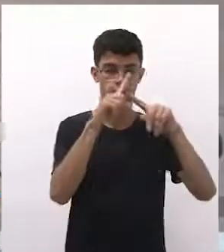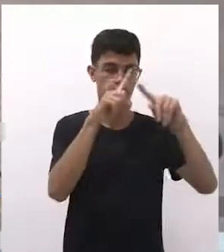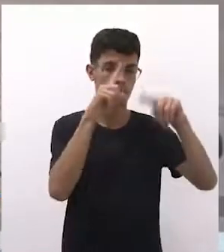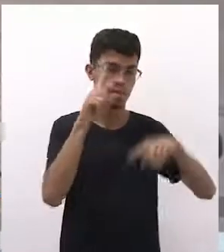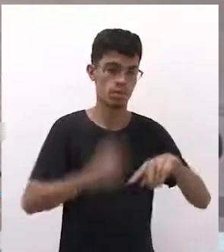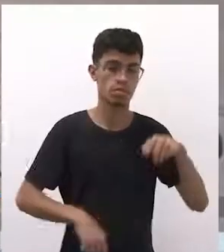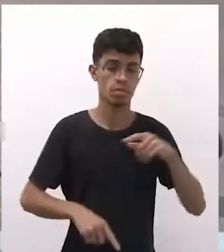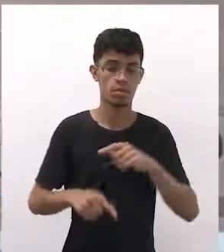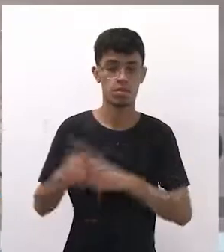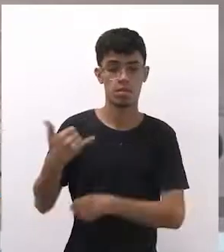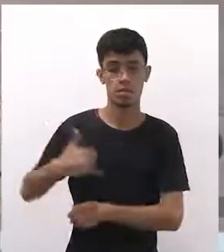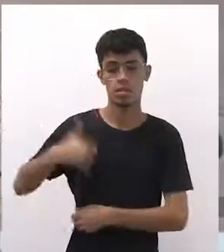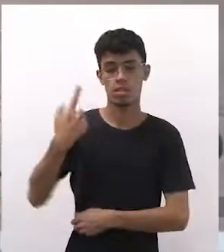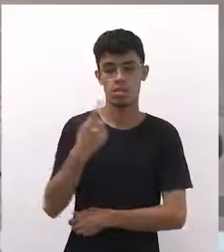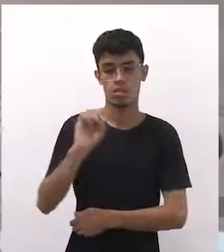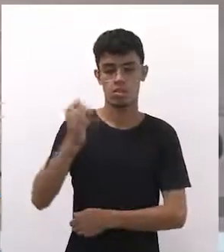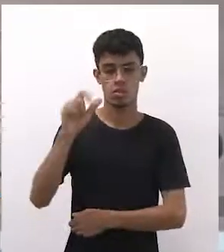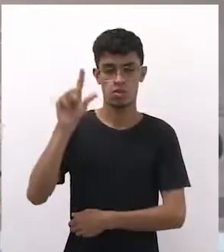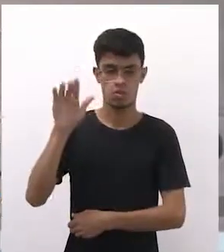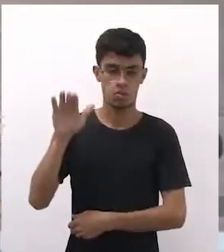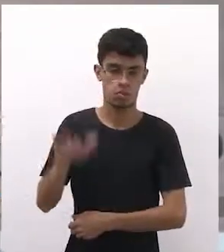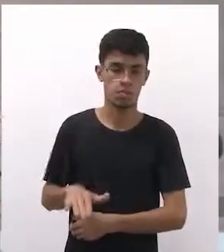esses menores de 18 anos.